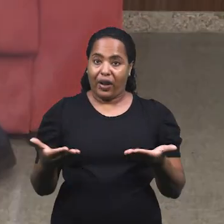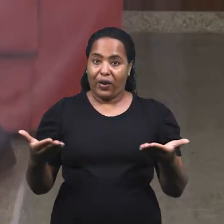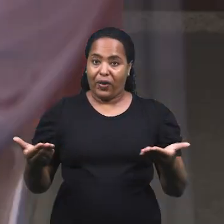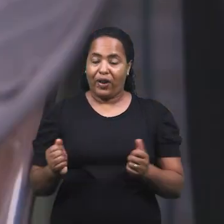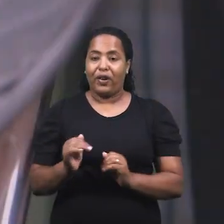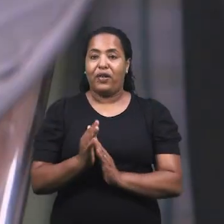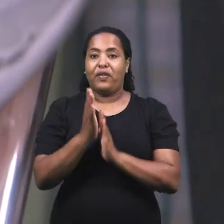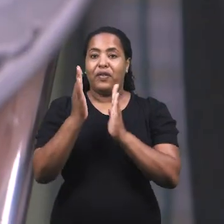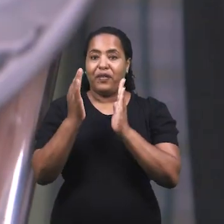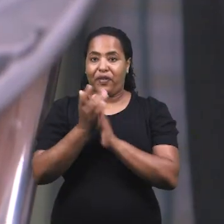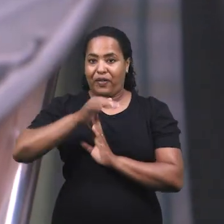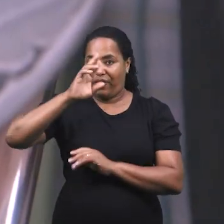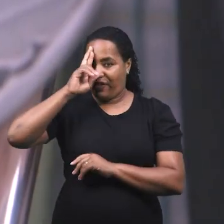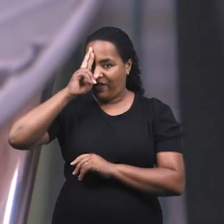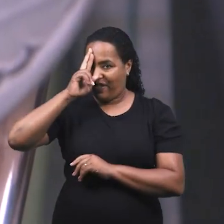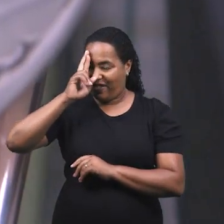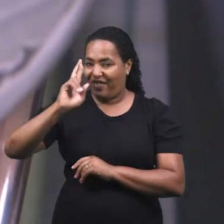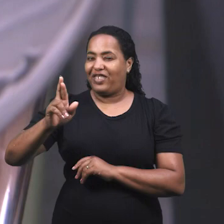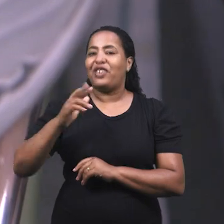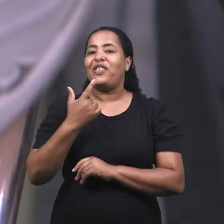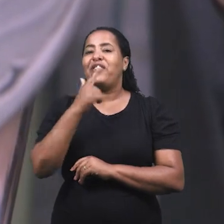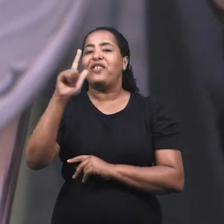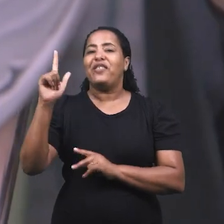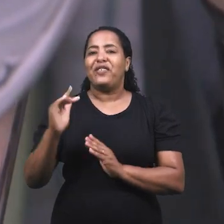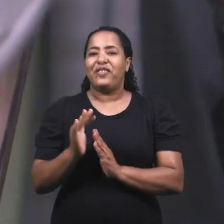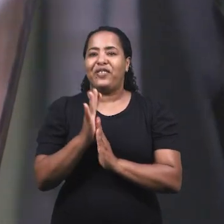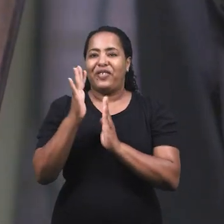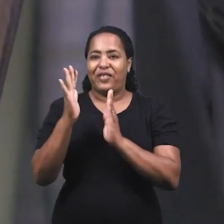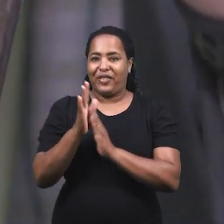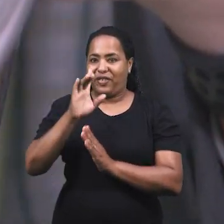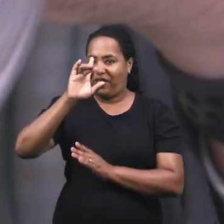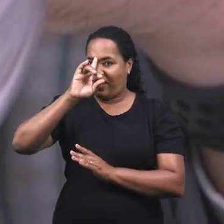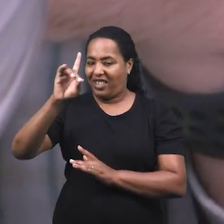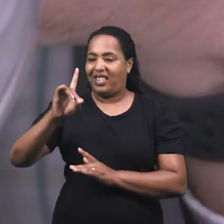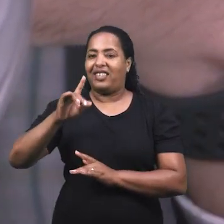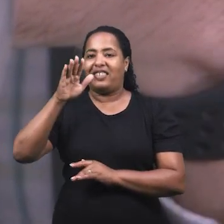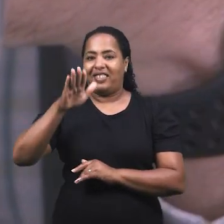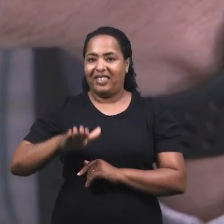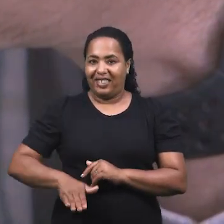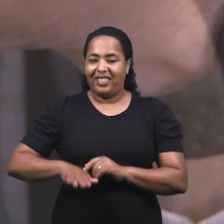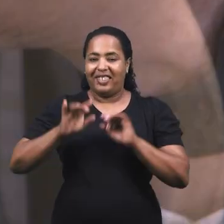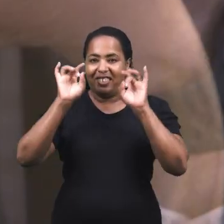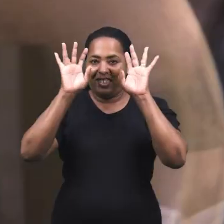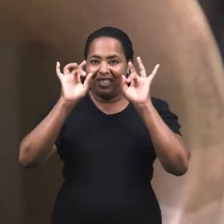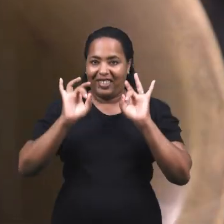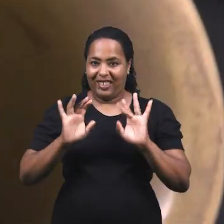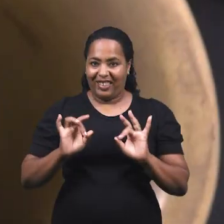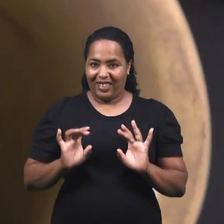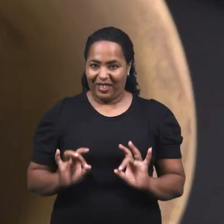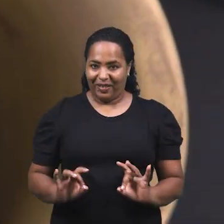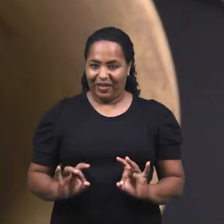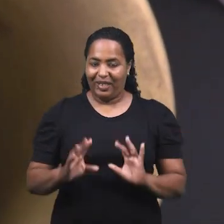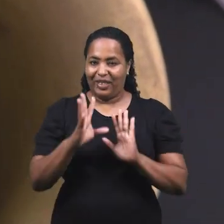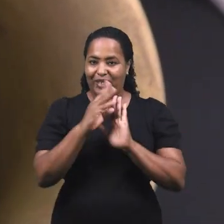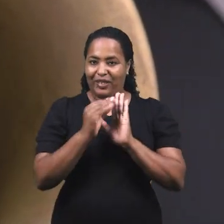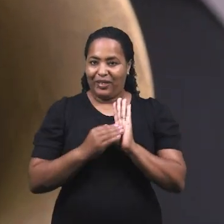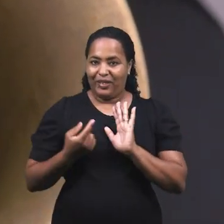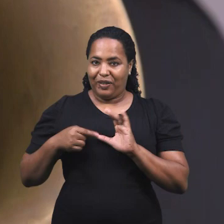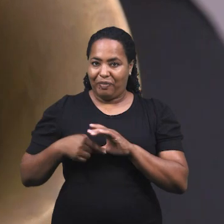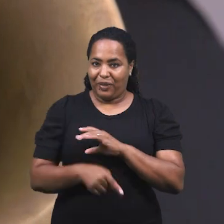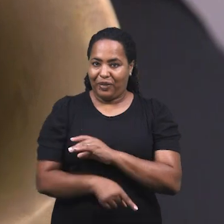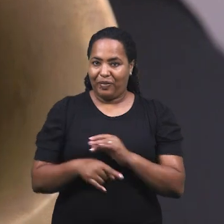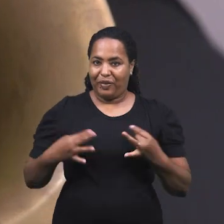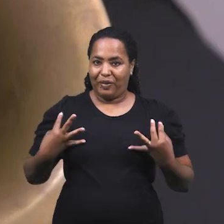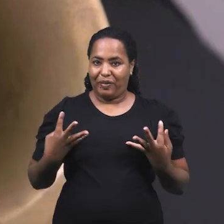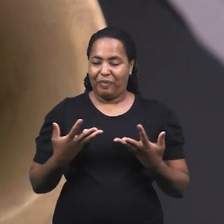Glória a Jesus. Nós vamos então agora louvar ao Senhor. Vamos cantar mais um hino ao nosso Deus. Esta tarde tem sido